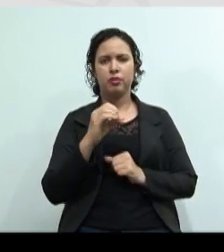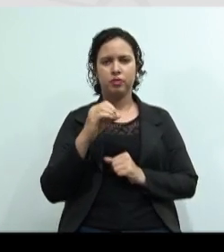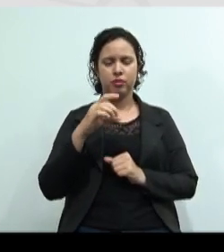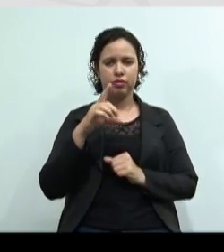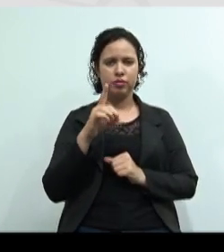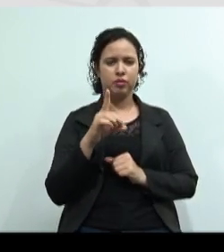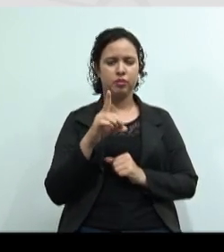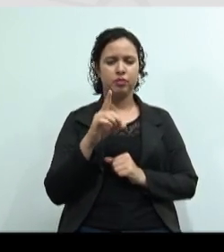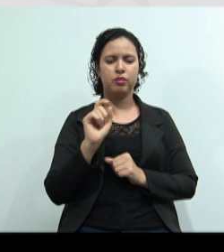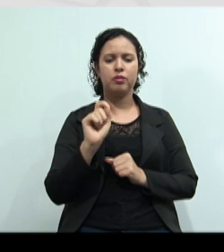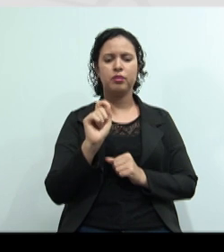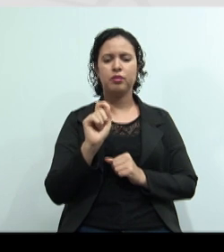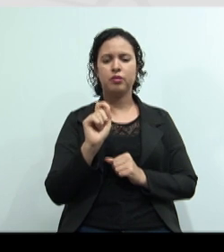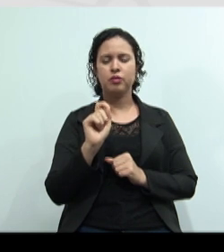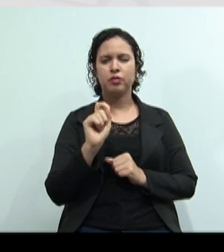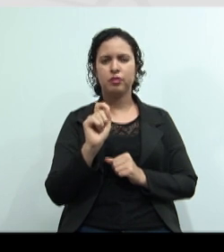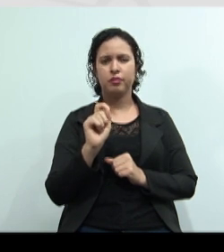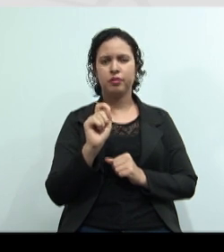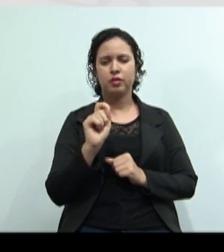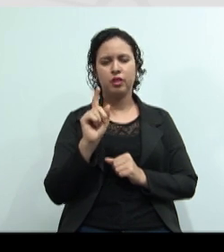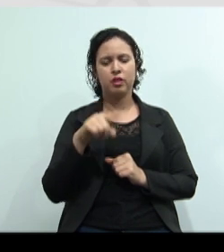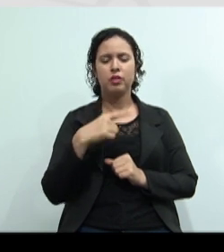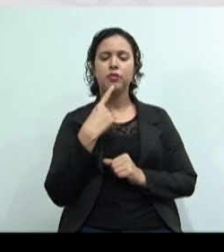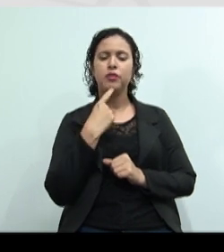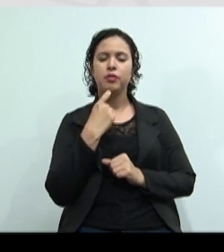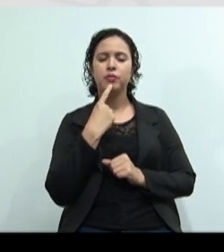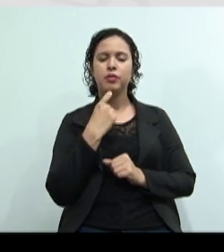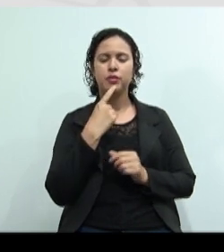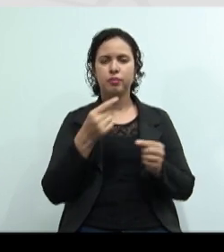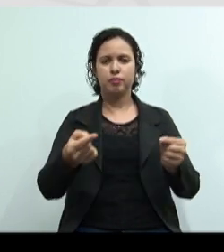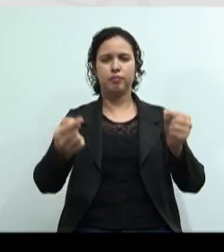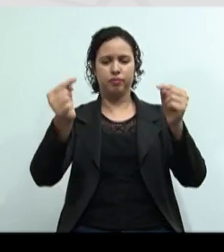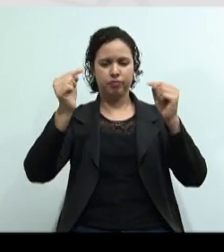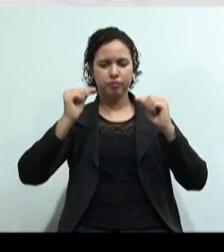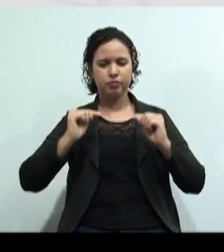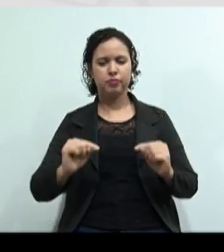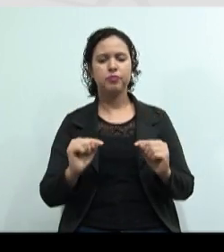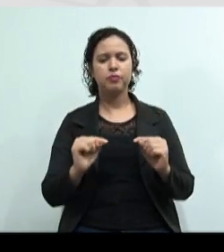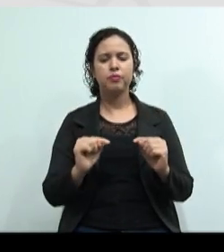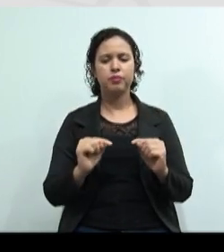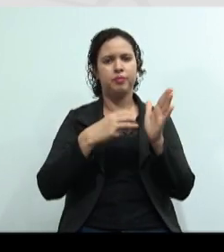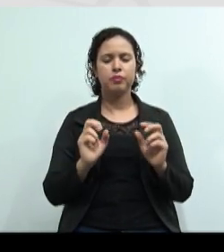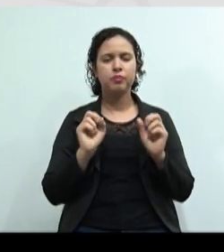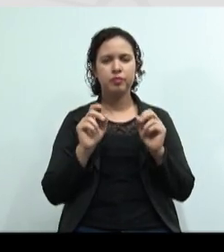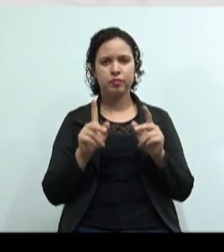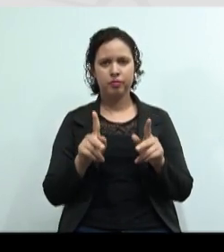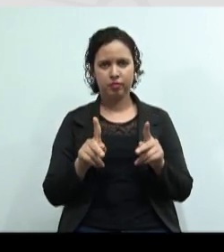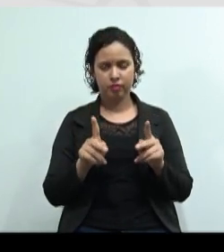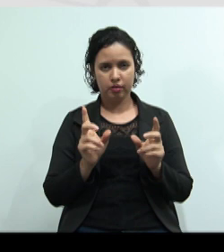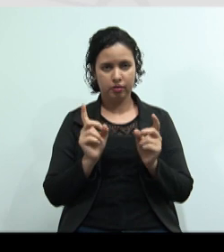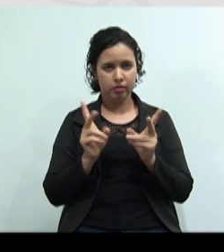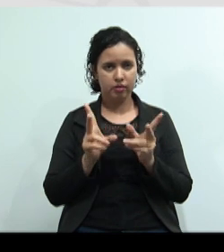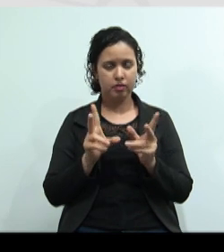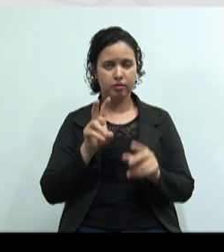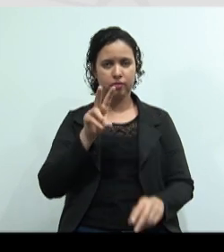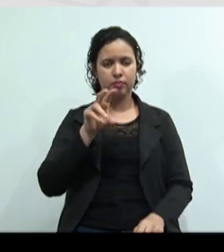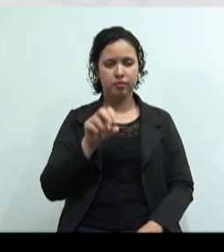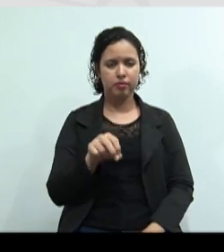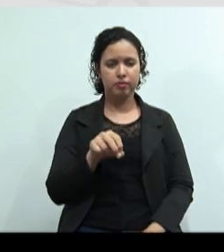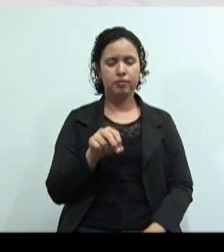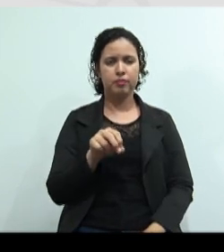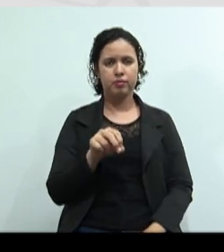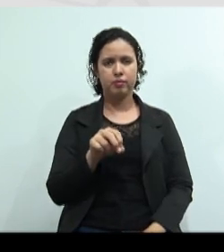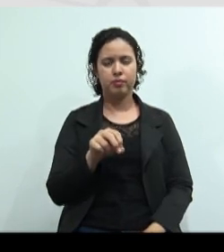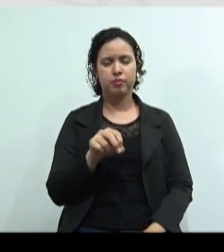está marcado de vermelho, foi todo baixado, não é isso? Ele está aqui. Ok, foram vendidos 50. Ah, tá,